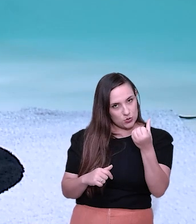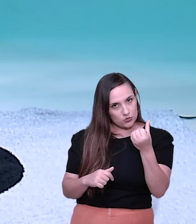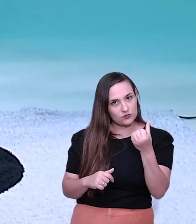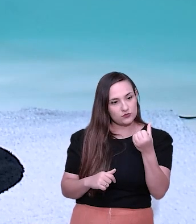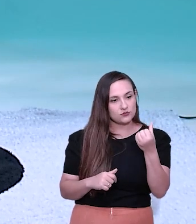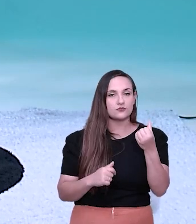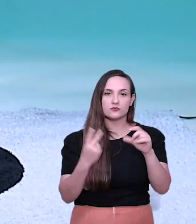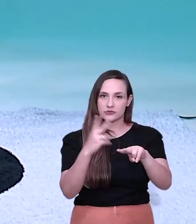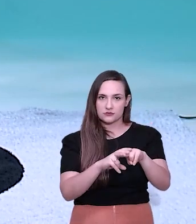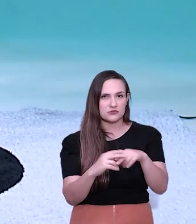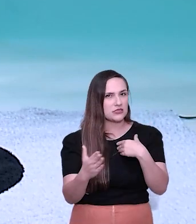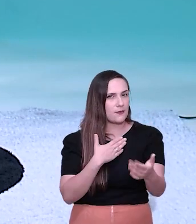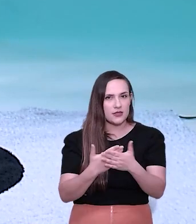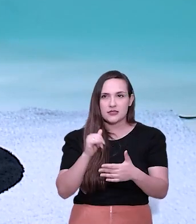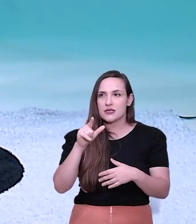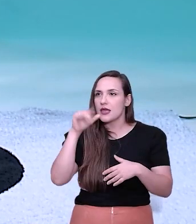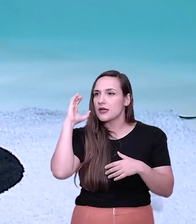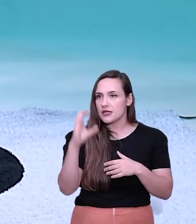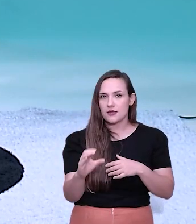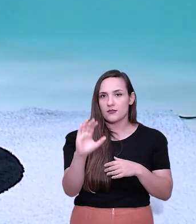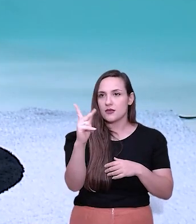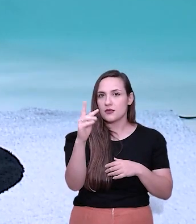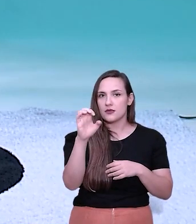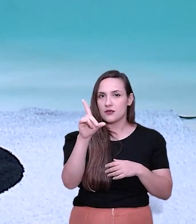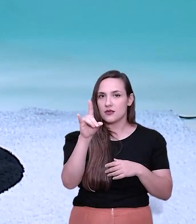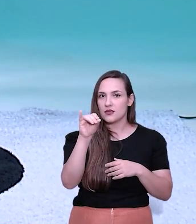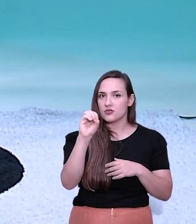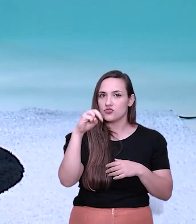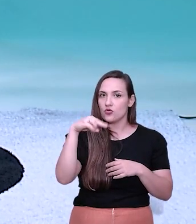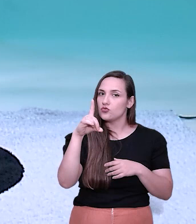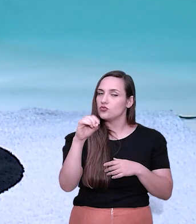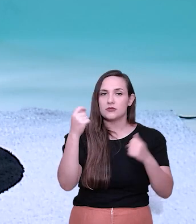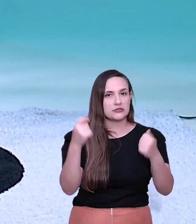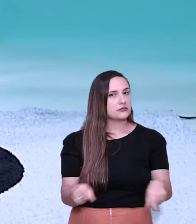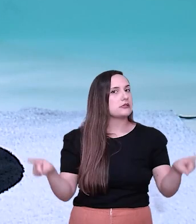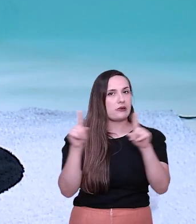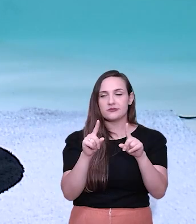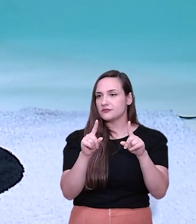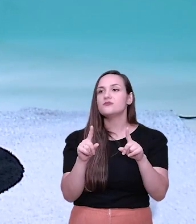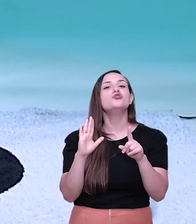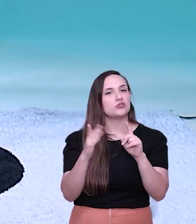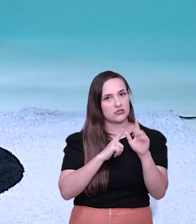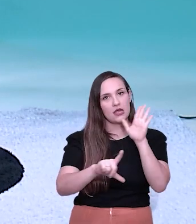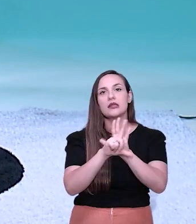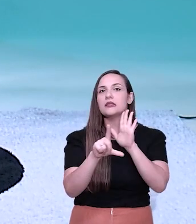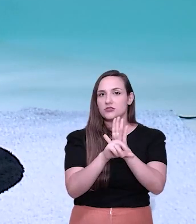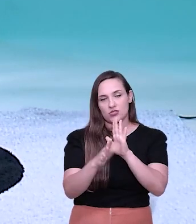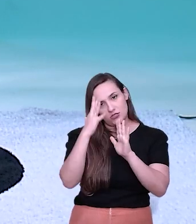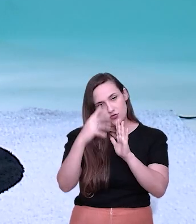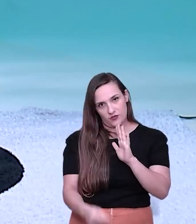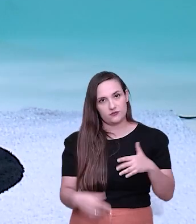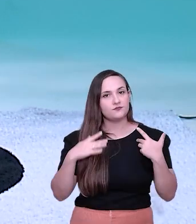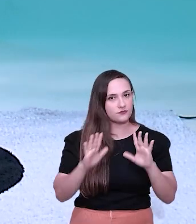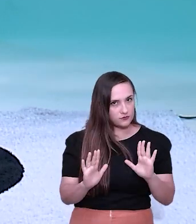semiaberto. 1/6? 1/6. Independente se é um crime hediondo ou não? O crime hediondo não tem direito a ser temporária. Isso Então, já está pacificado? Isso já está